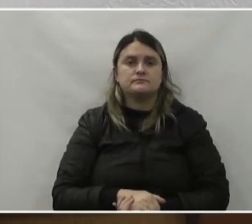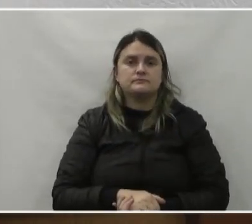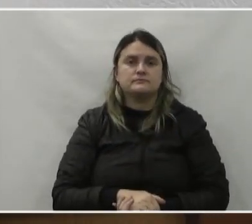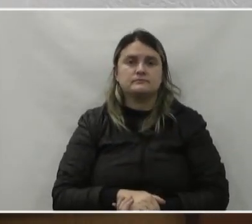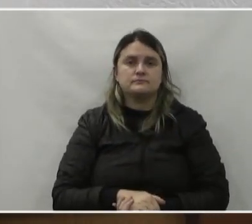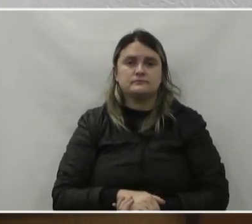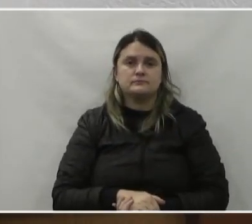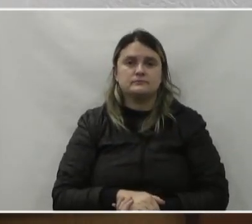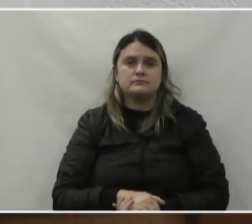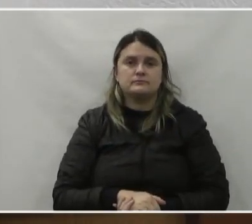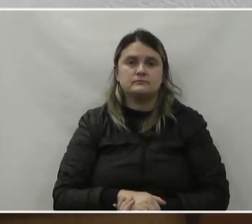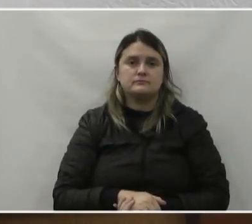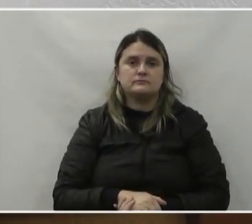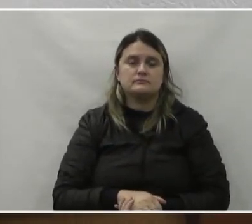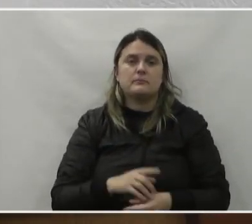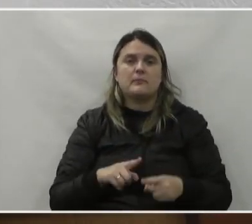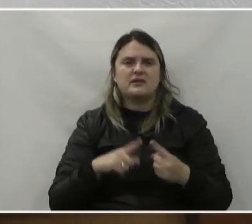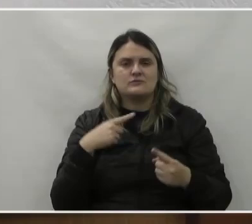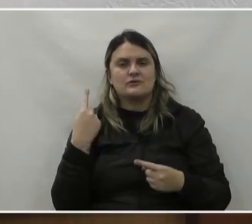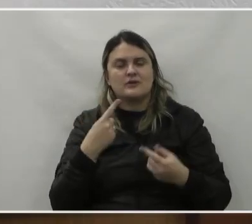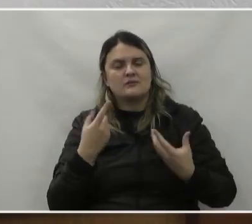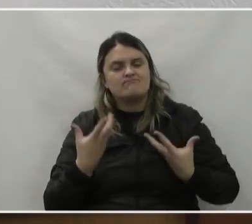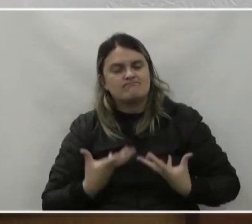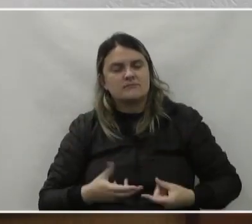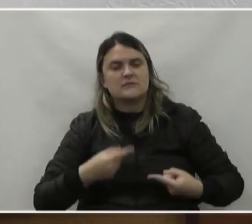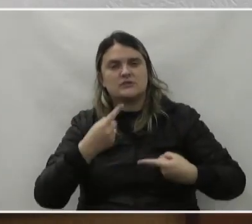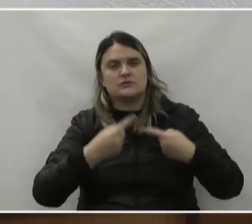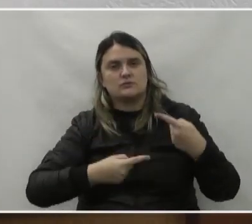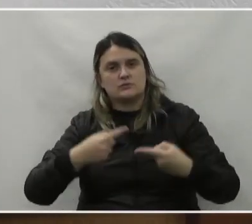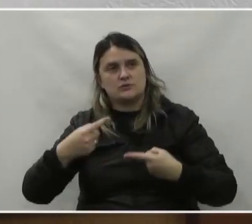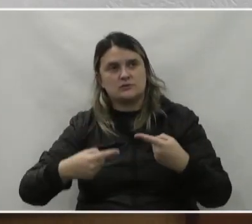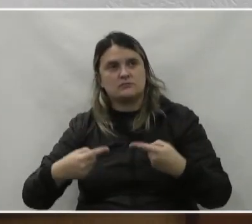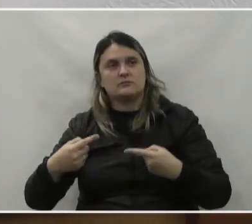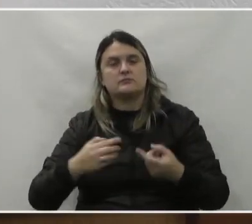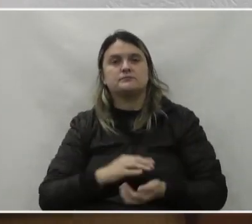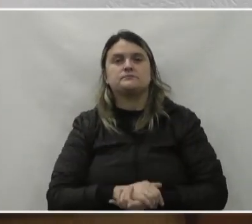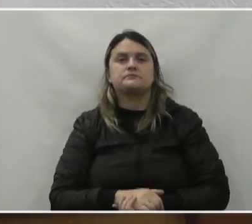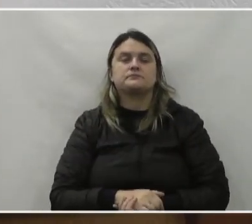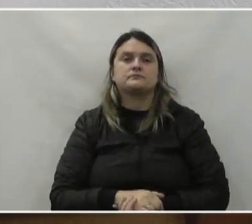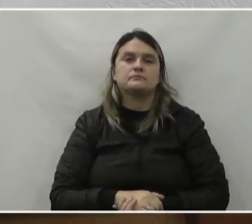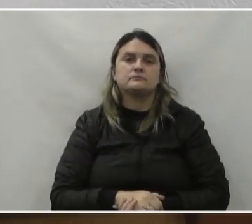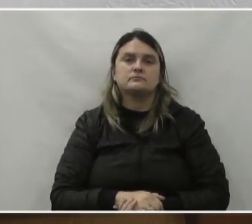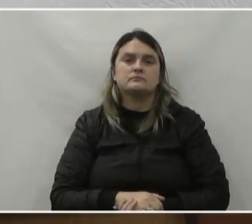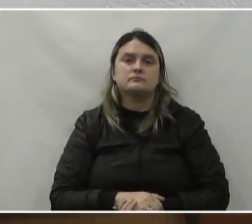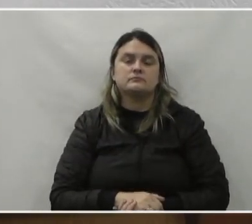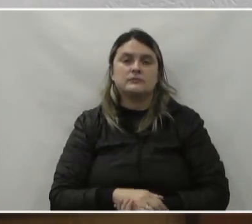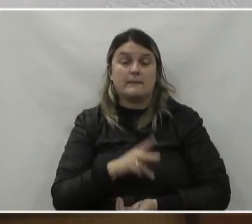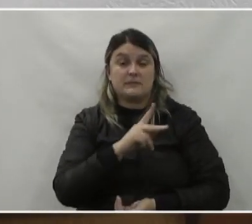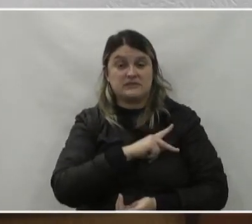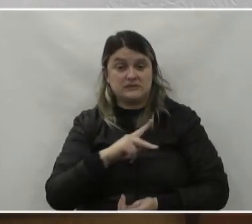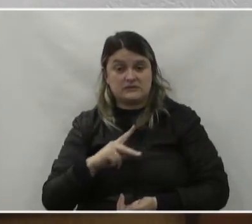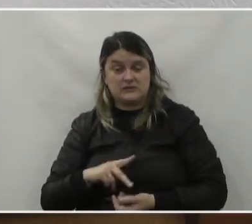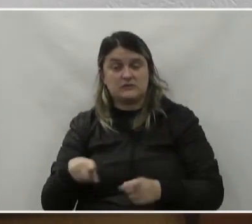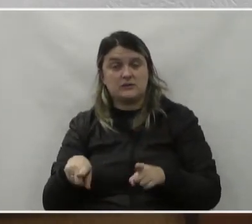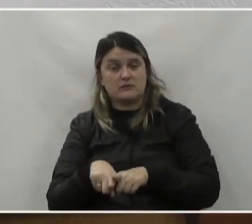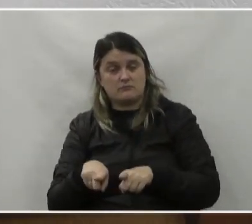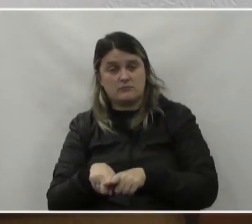Mas, exaustivamente, debatemos, né? A presidência que